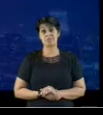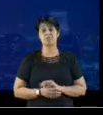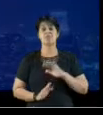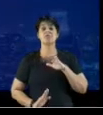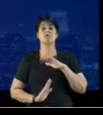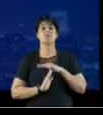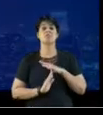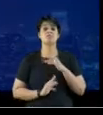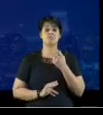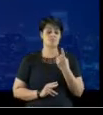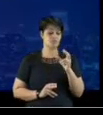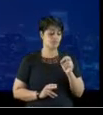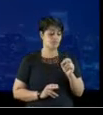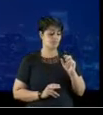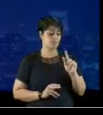20 gigabytes